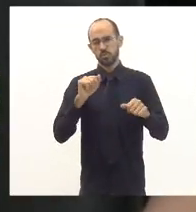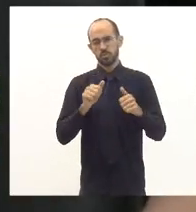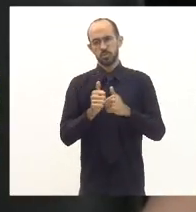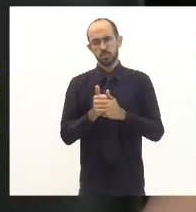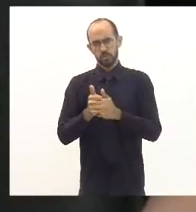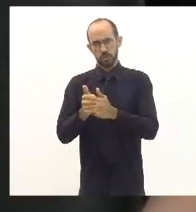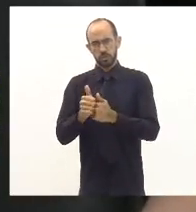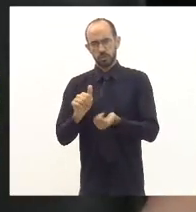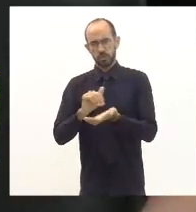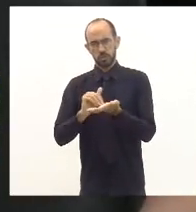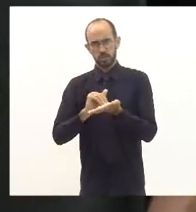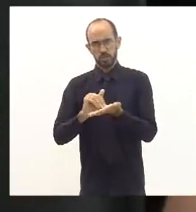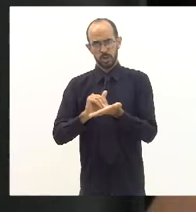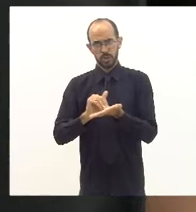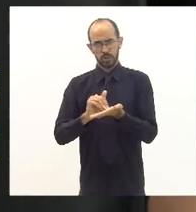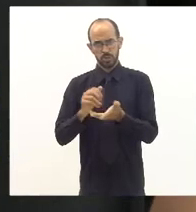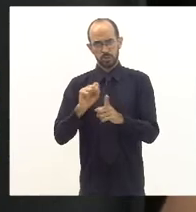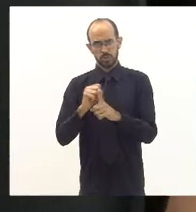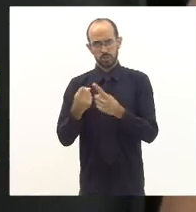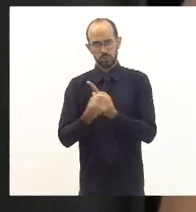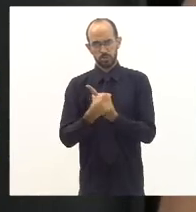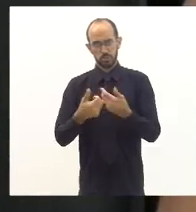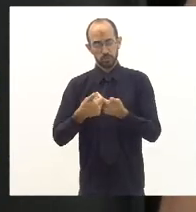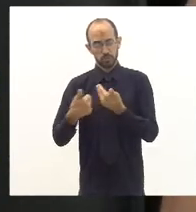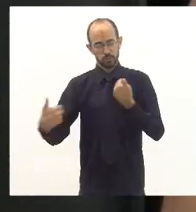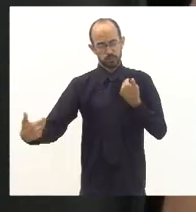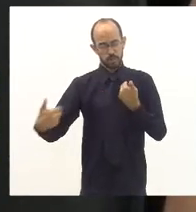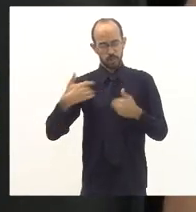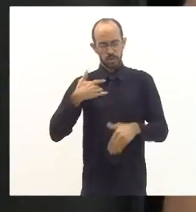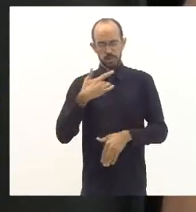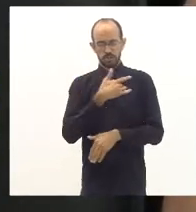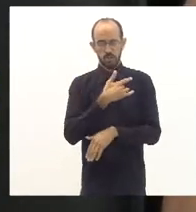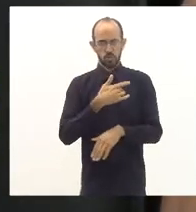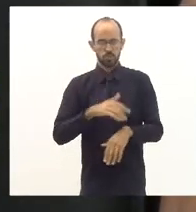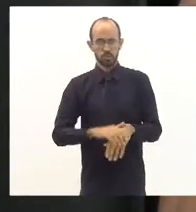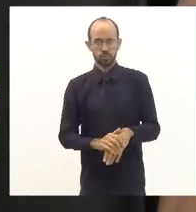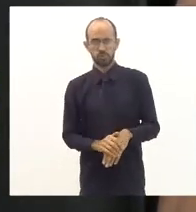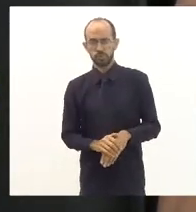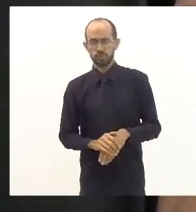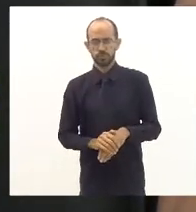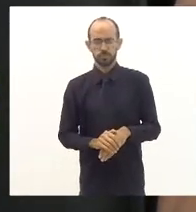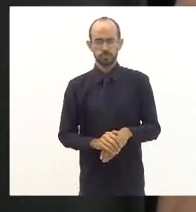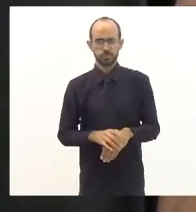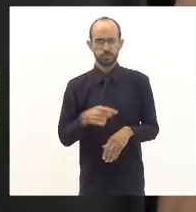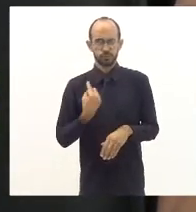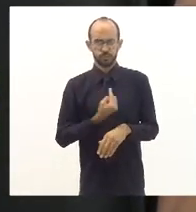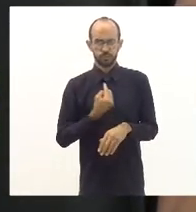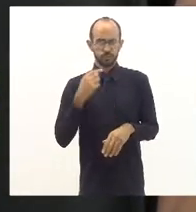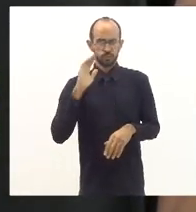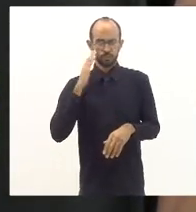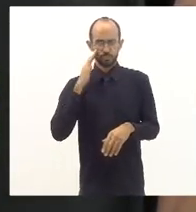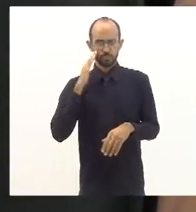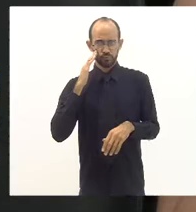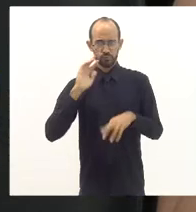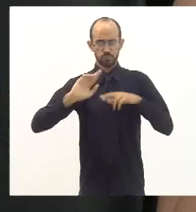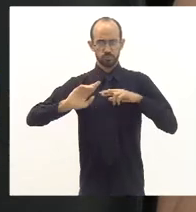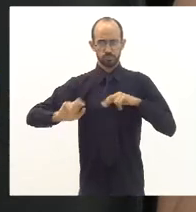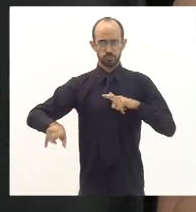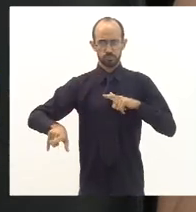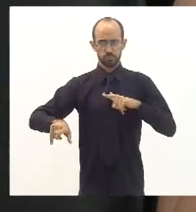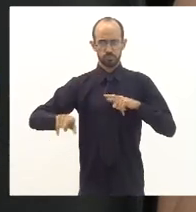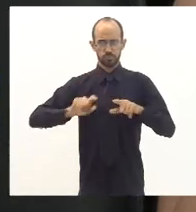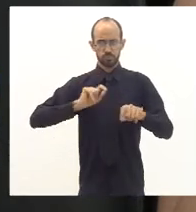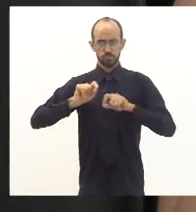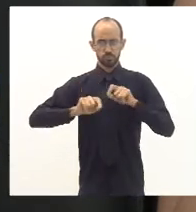Social e Ministério da Cidadania, desvinculadas da saúde diretamente, e a gente entende diferente esse tipo